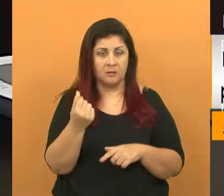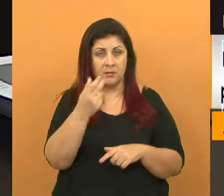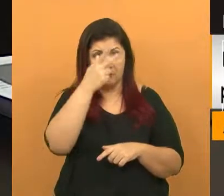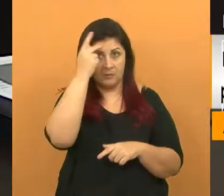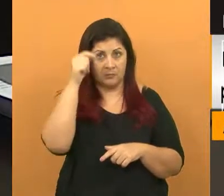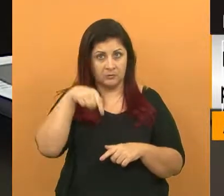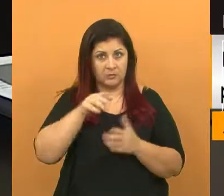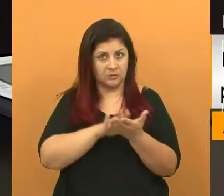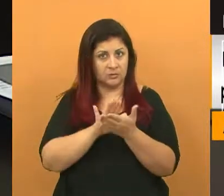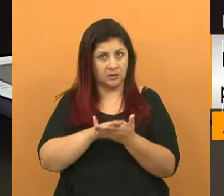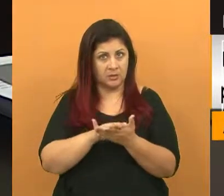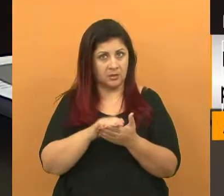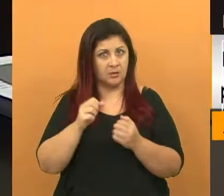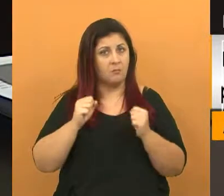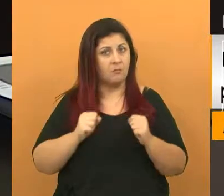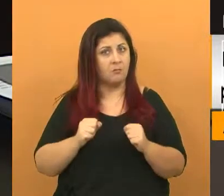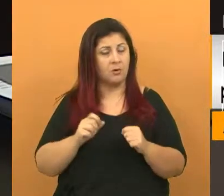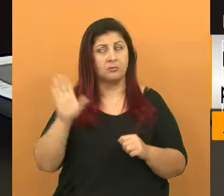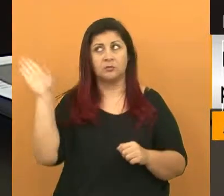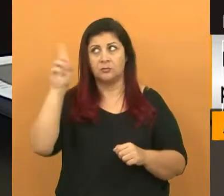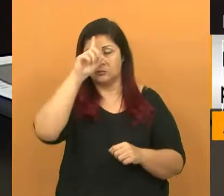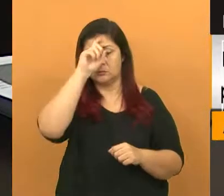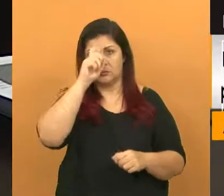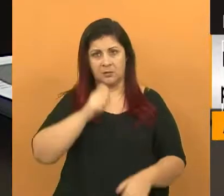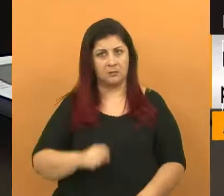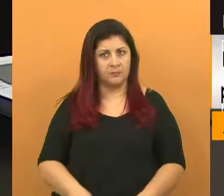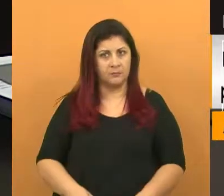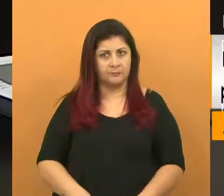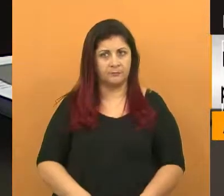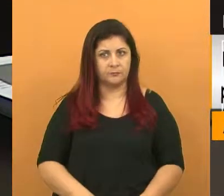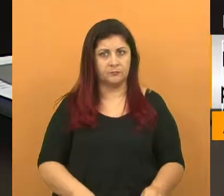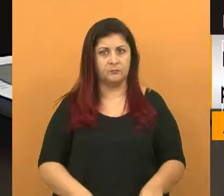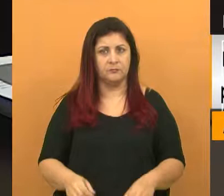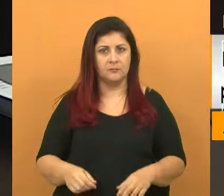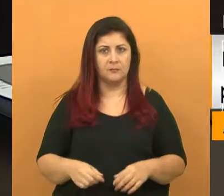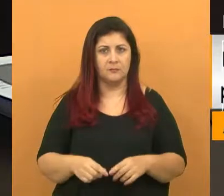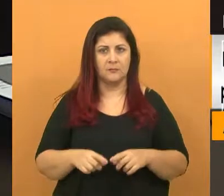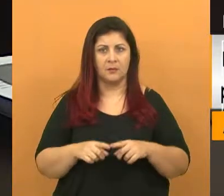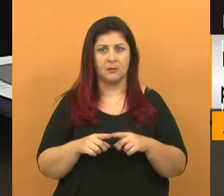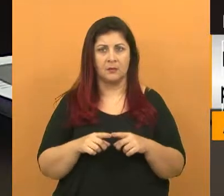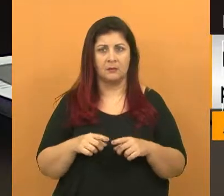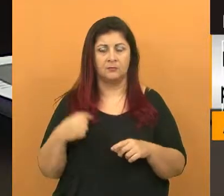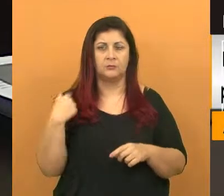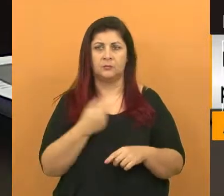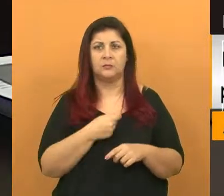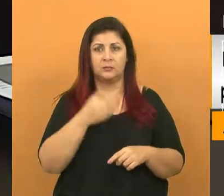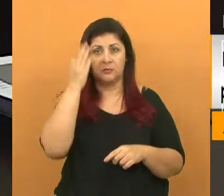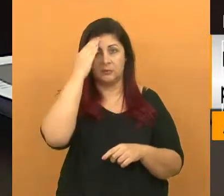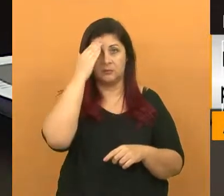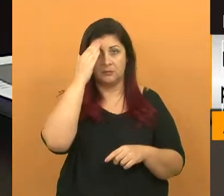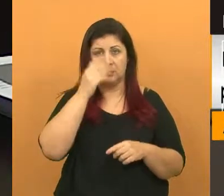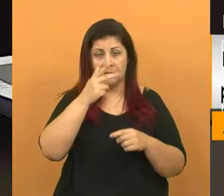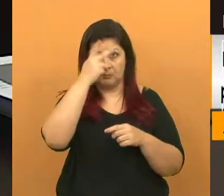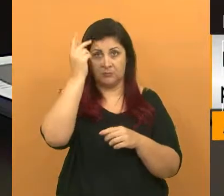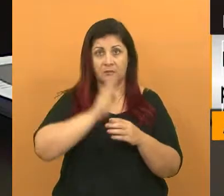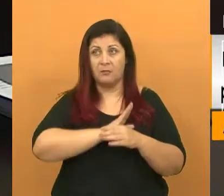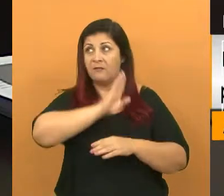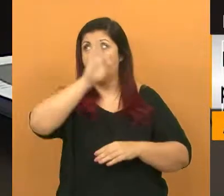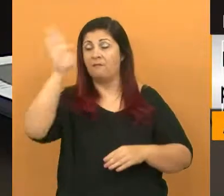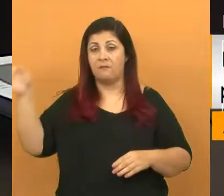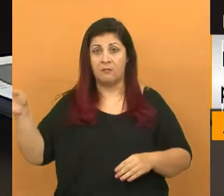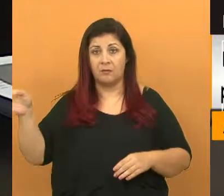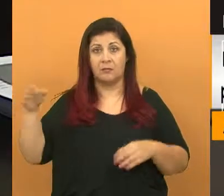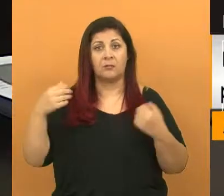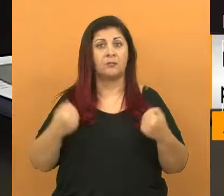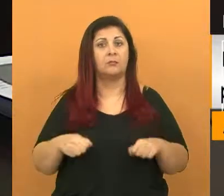aqui em Jacareí. Os pacientes, a informação que nós temos, que os pacientes que estão indo para fora, são pacientes que precisam